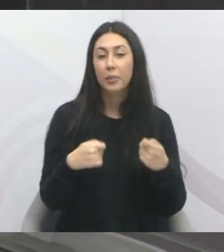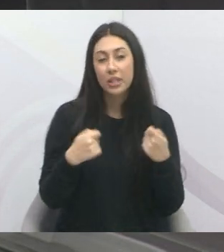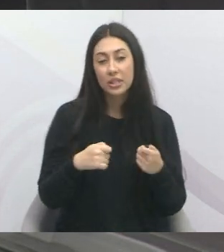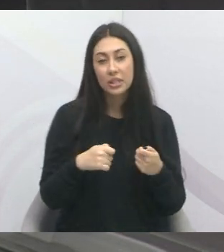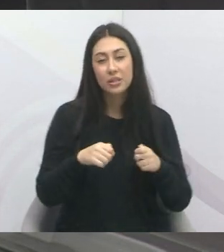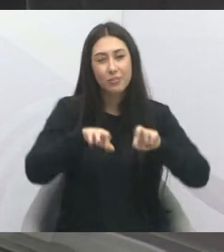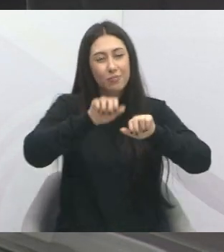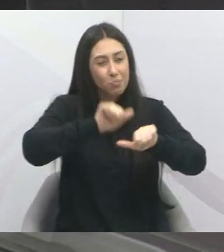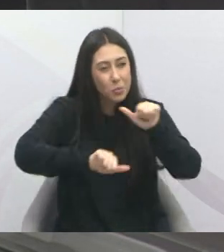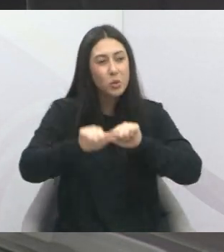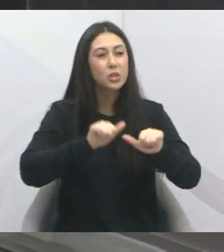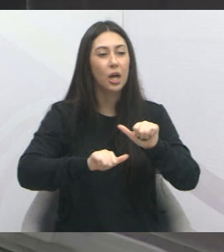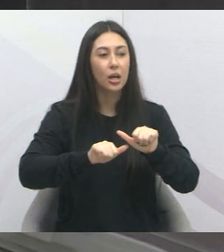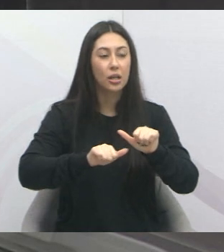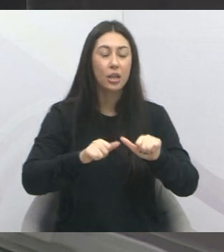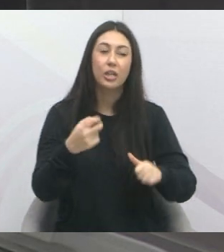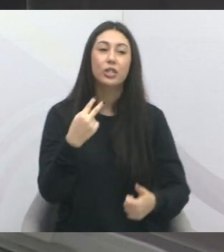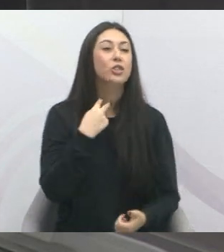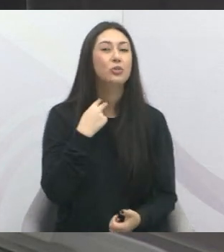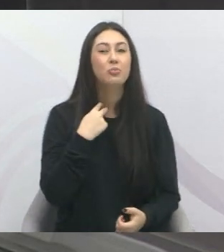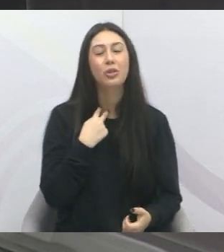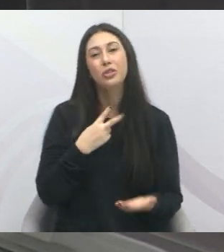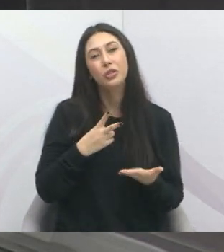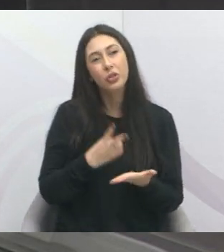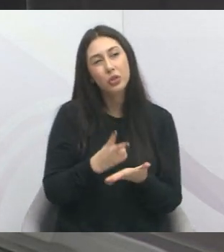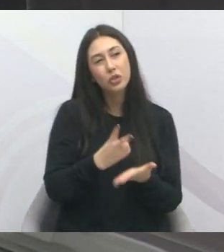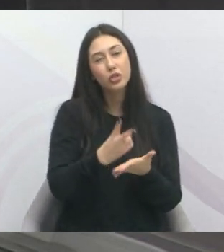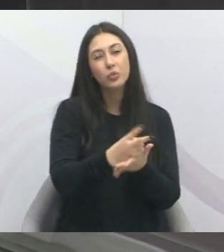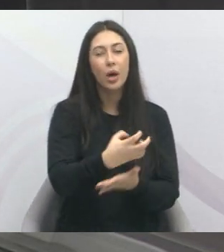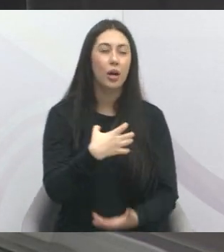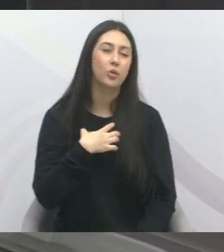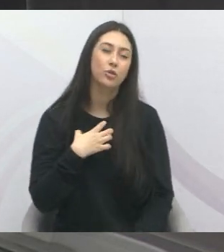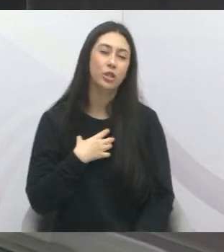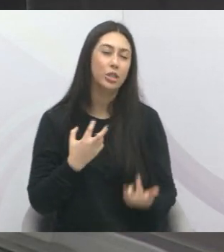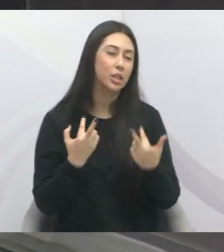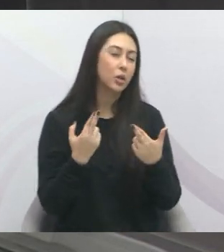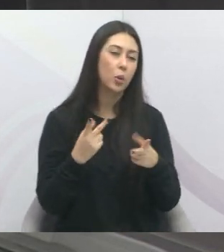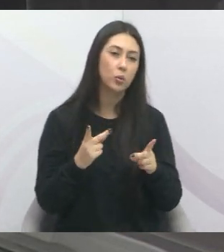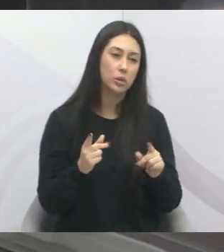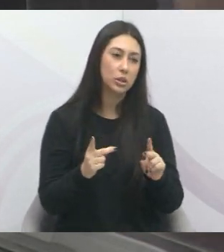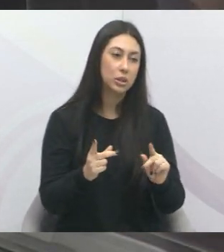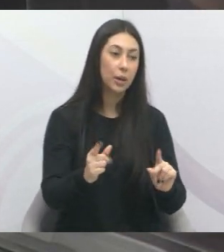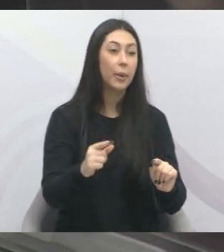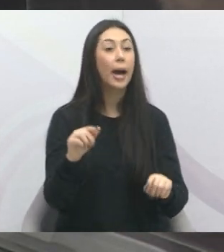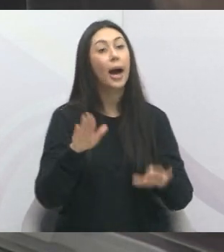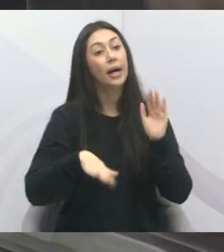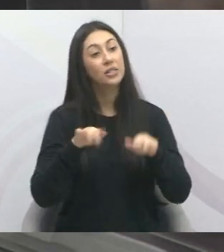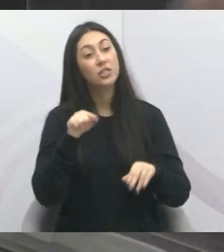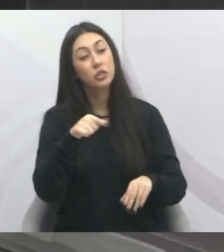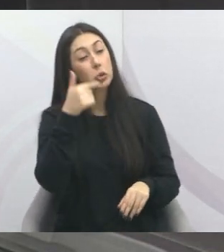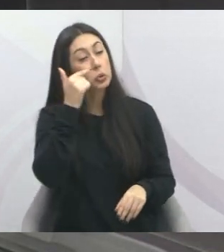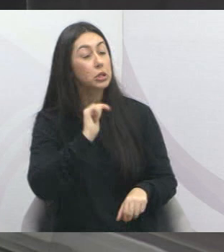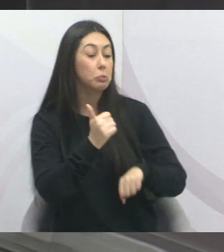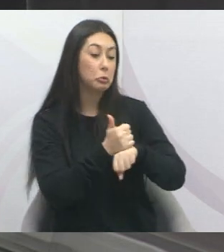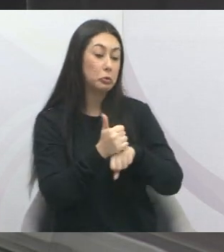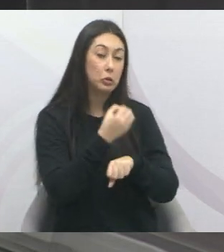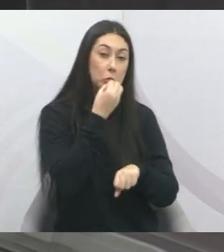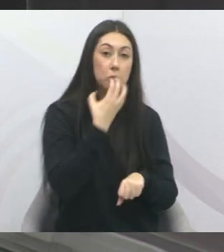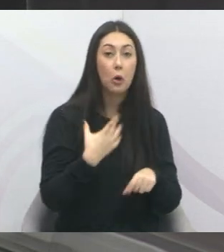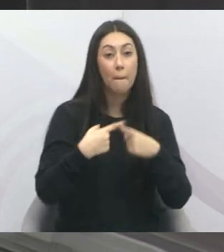diferente. Não dá para ficar engessado no modelo de contratação. Às vezes, você consegue pegar bons profissionais, ninguém